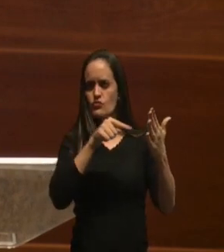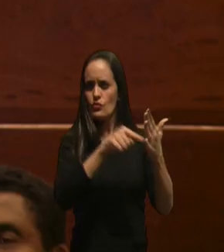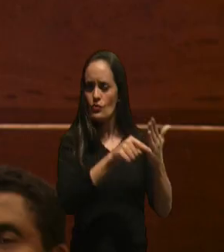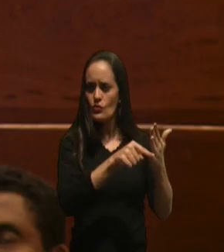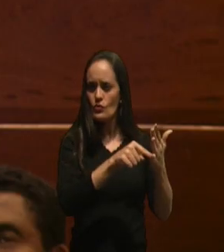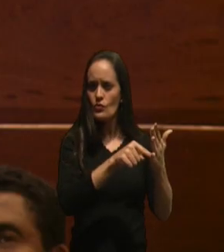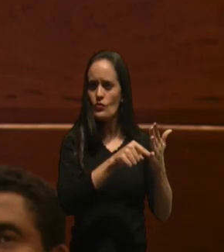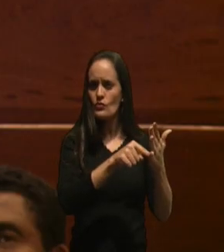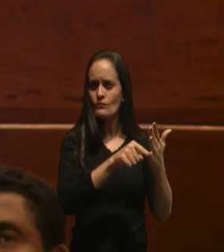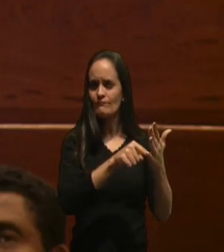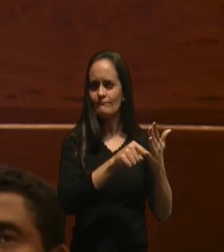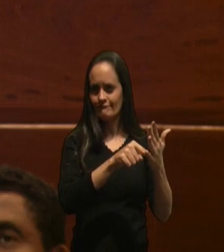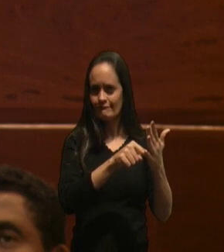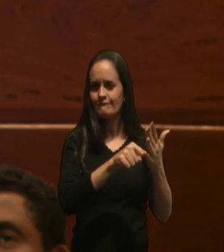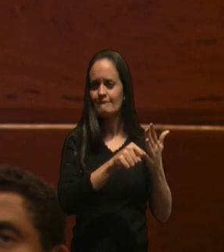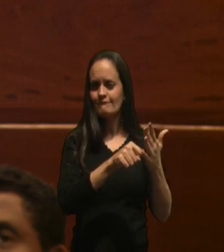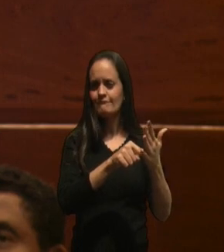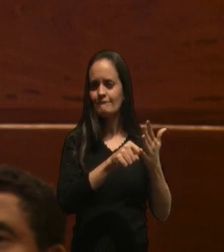isso, uma flecha